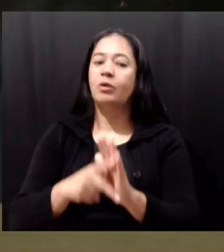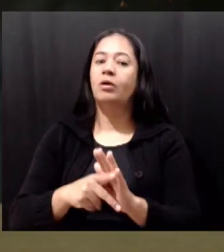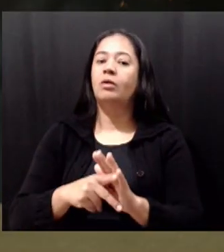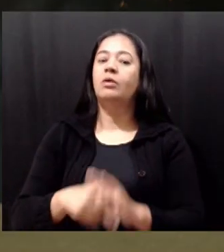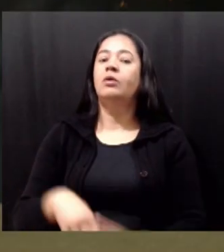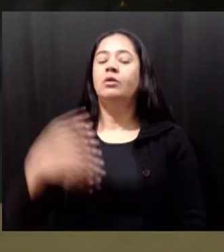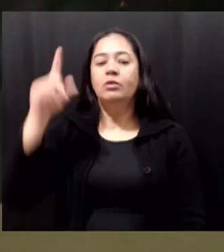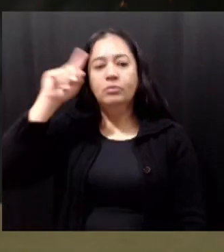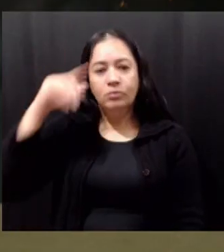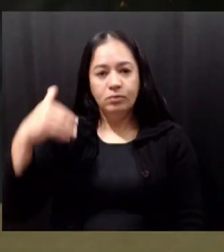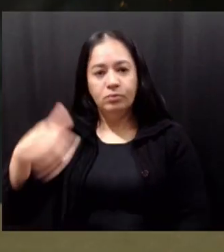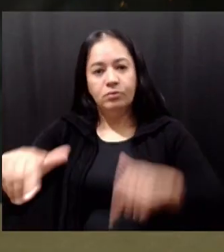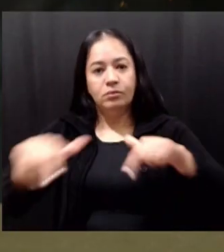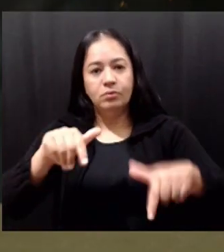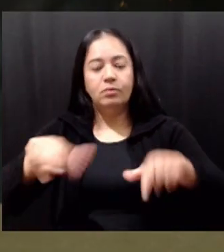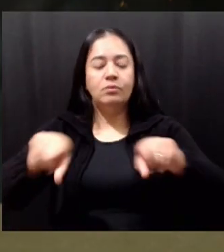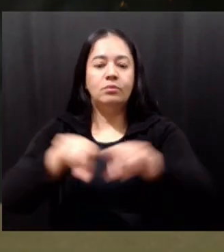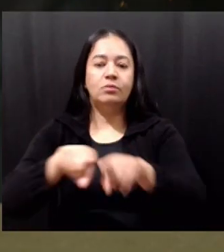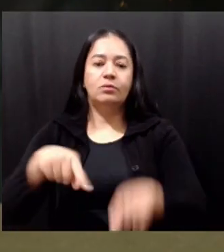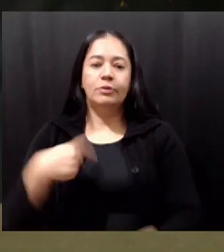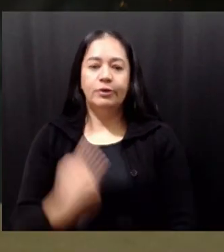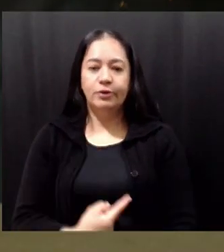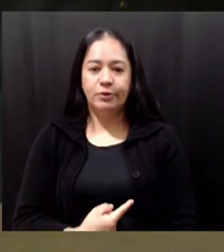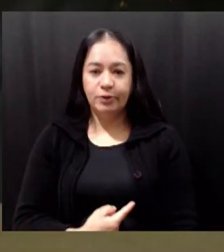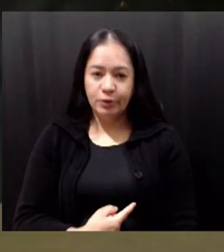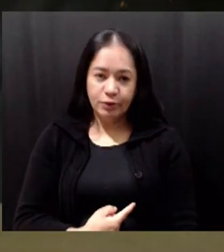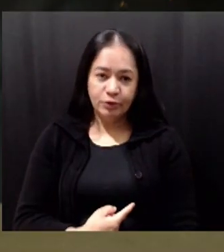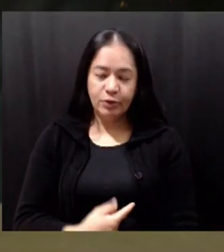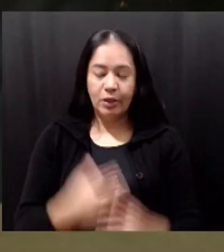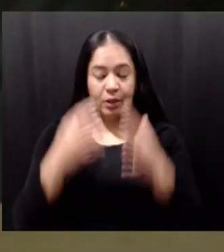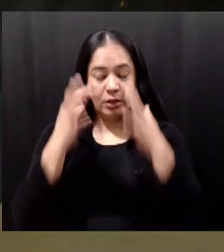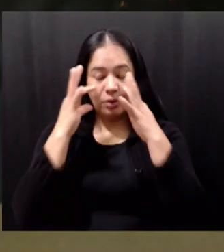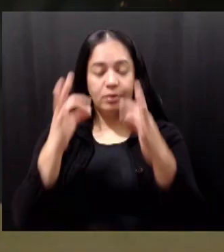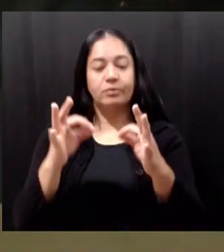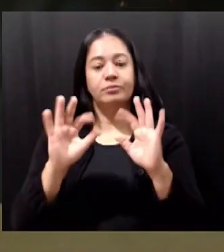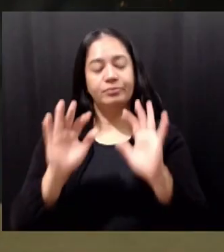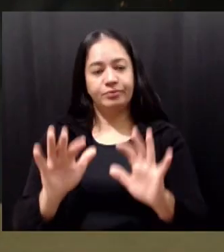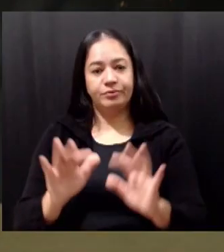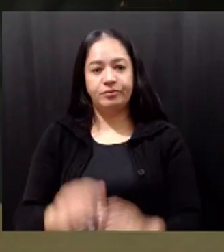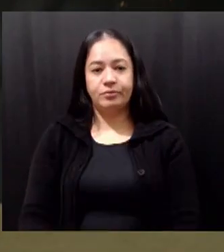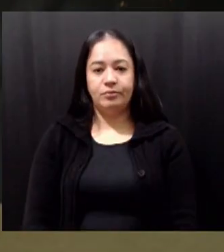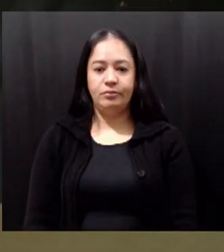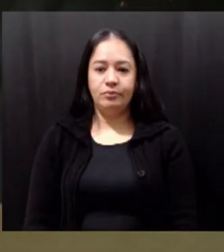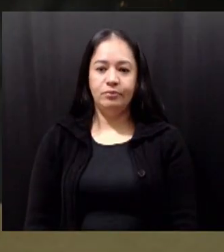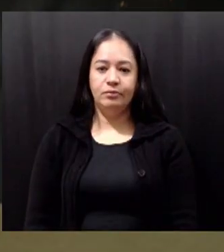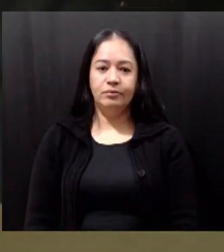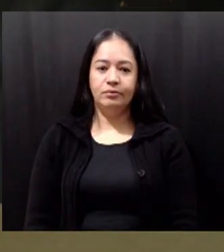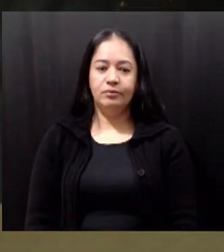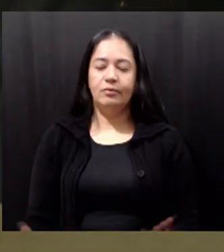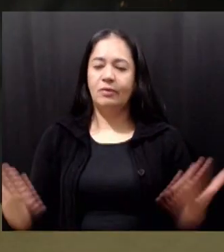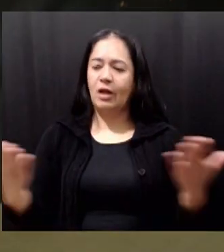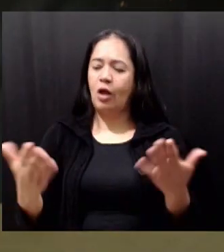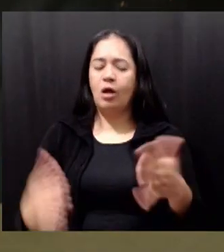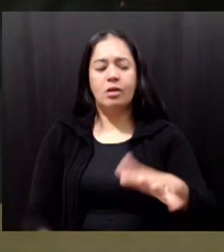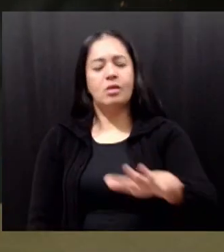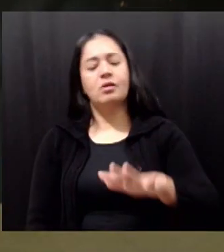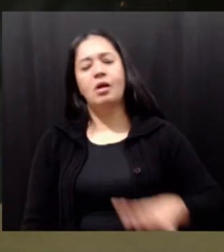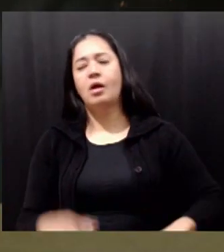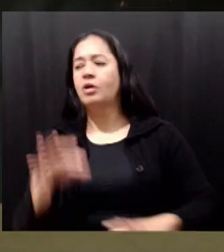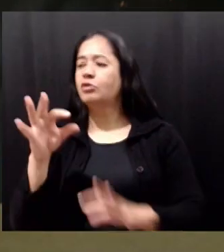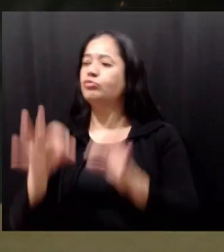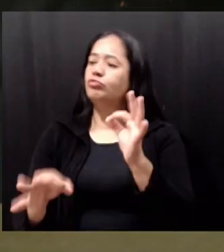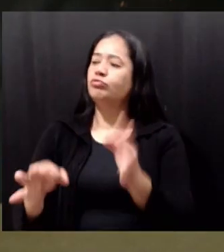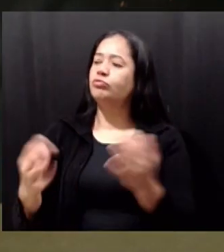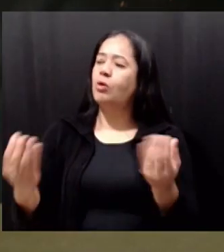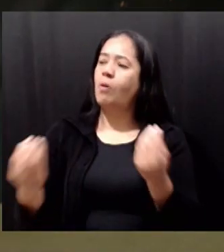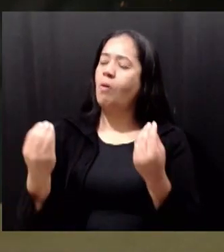gente precisa estar atento nessa questão. Agora, da parte jurídica, doutora, qual que é a avaliação